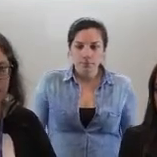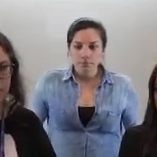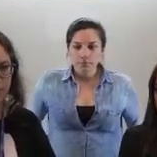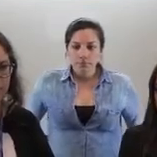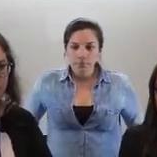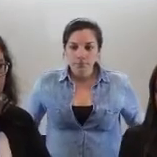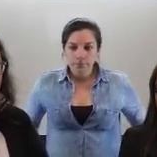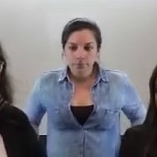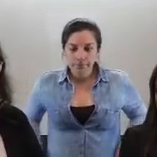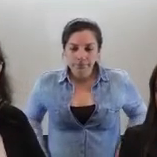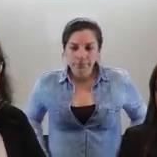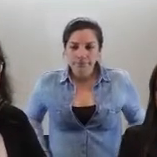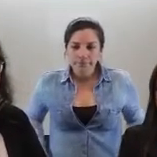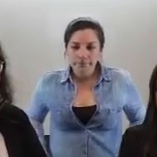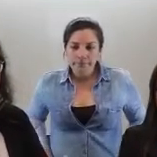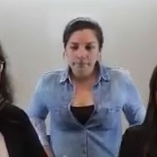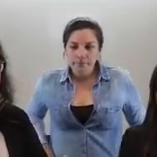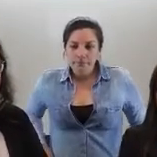Deixa eu só botar em buscar. Não